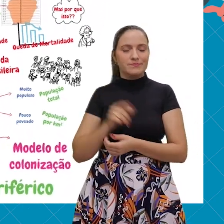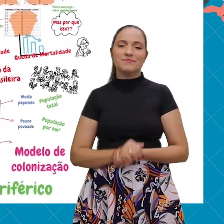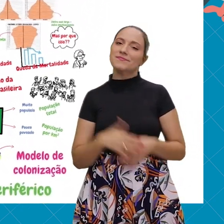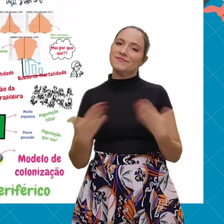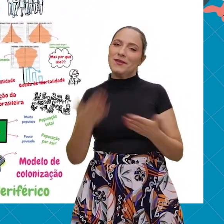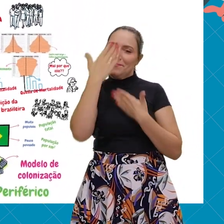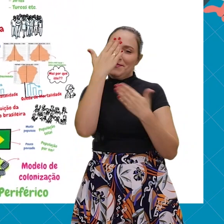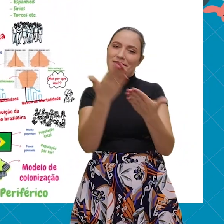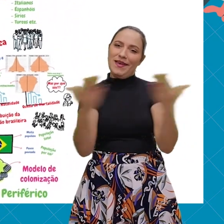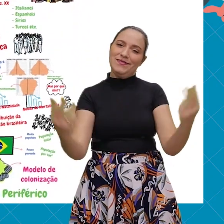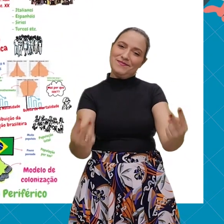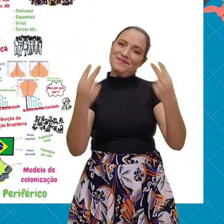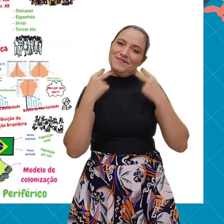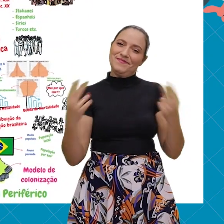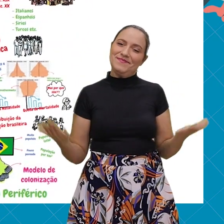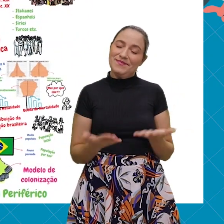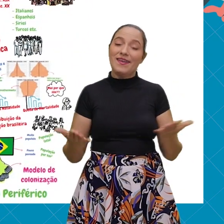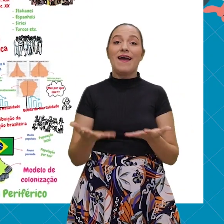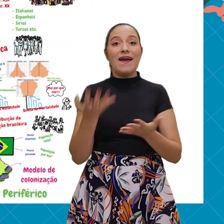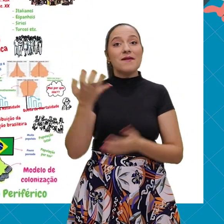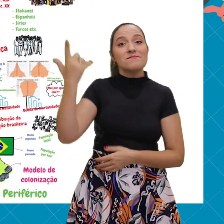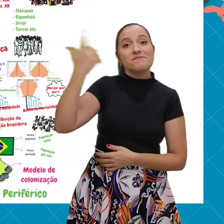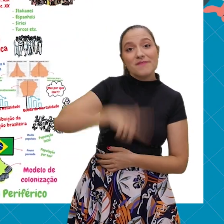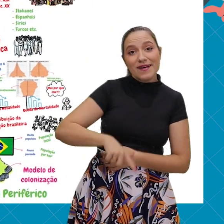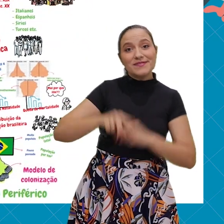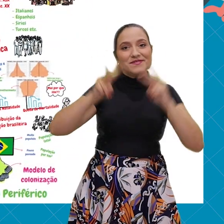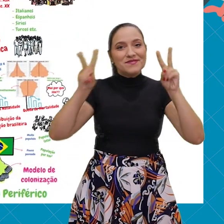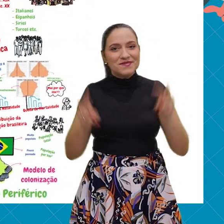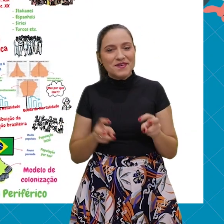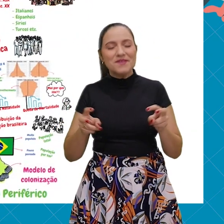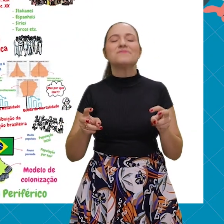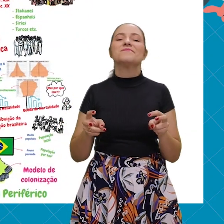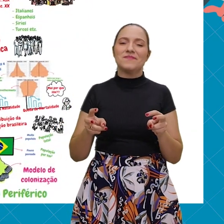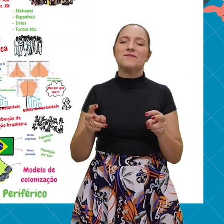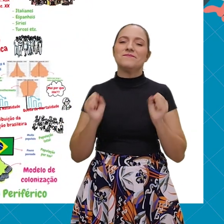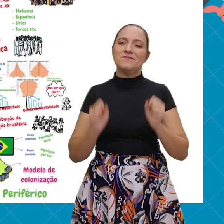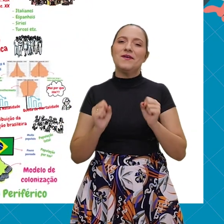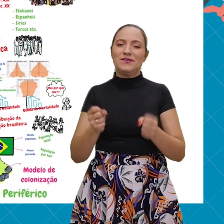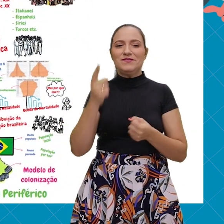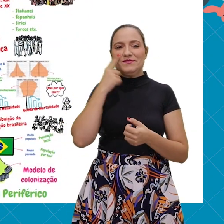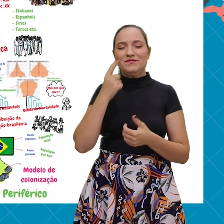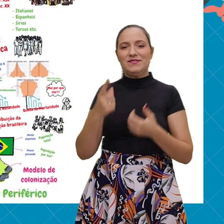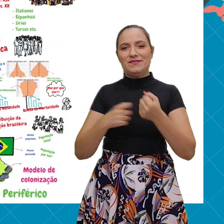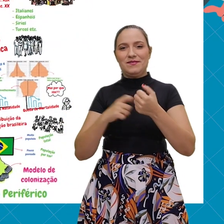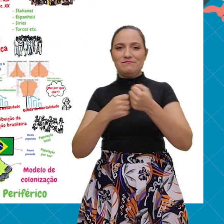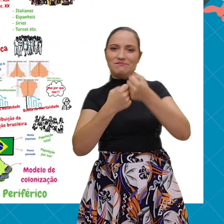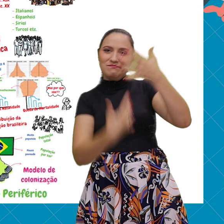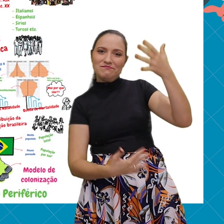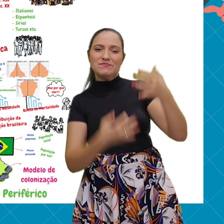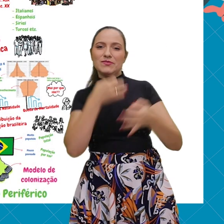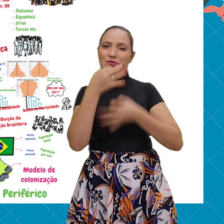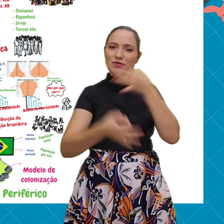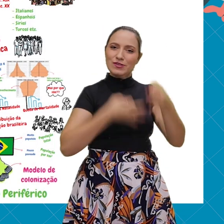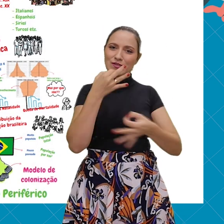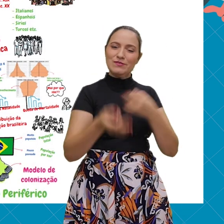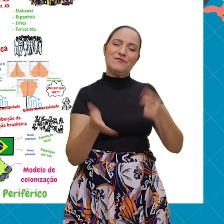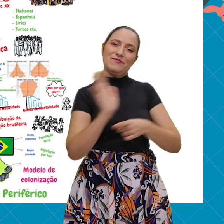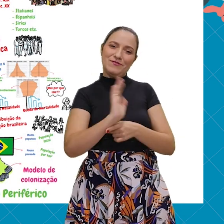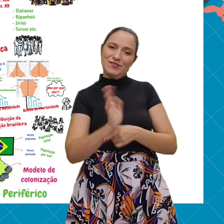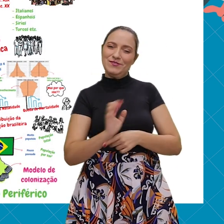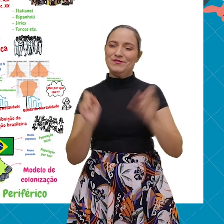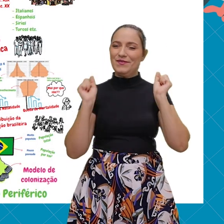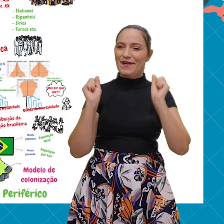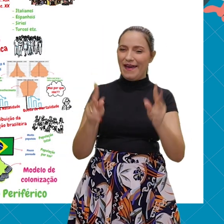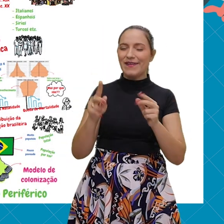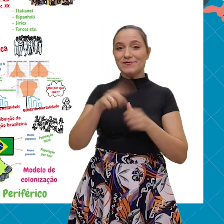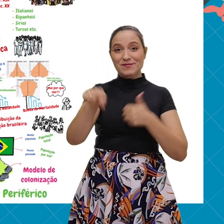então era isso. Muito obrigado para você que ficou até aqui. Se você quiser saber um pouco mais sobre esse tema, eu estou deixando aqui na descrição do vídeo algumas sugestões de